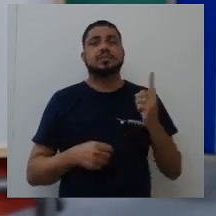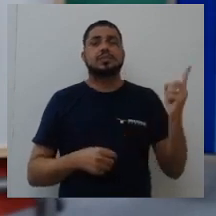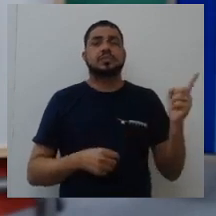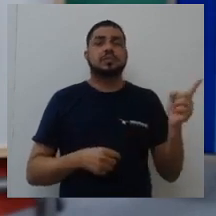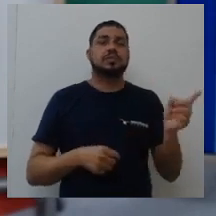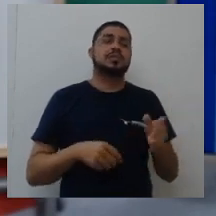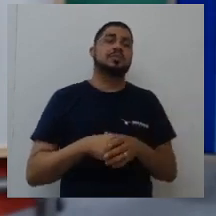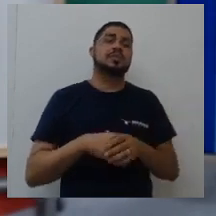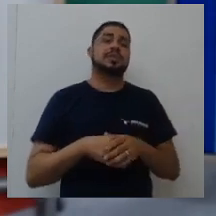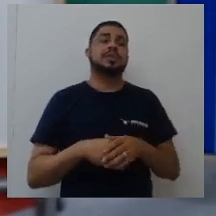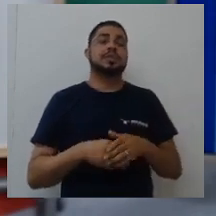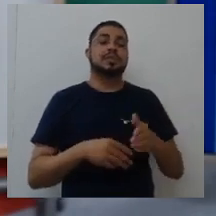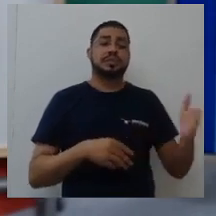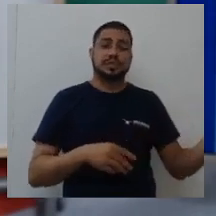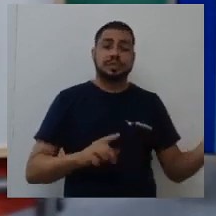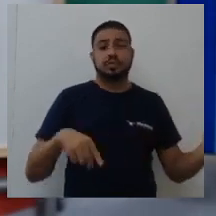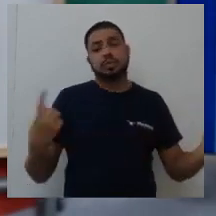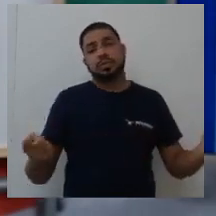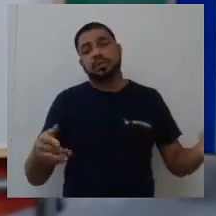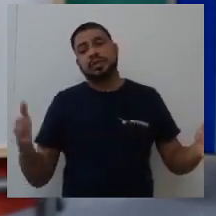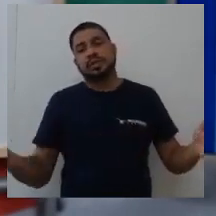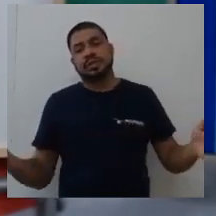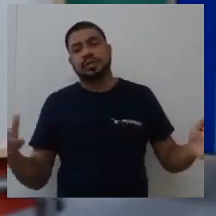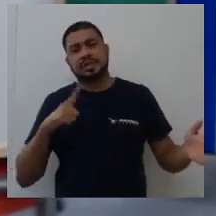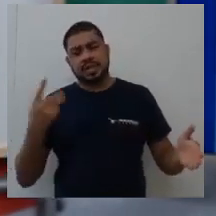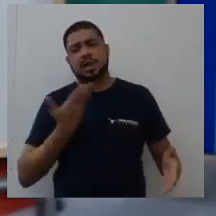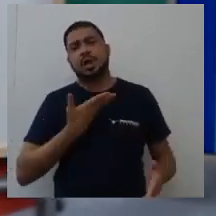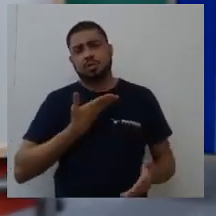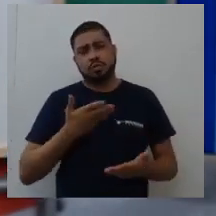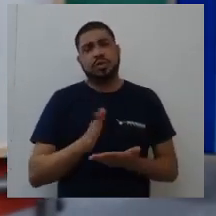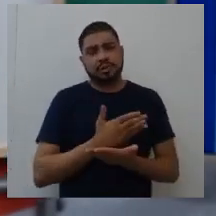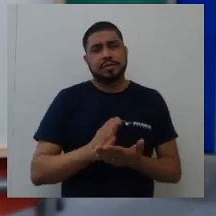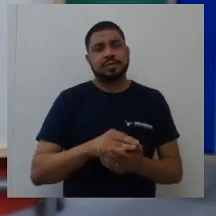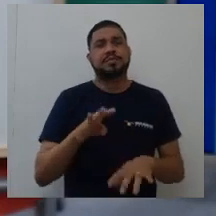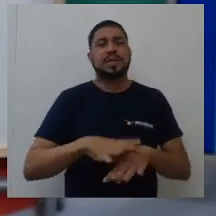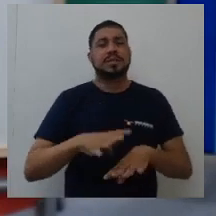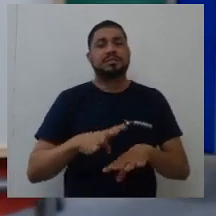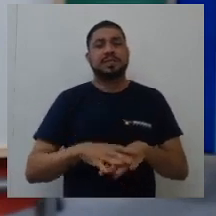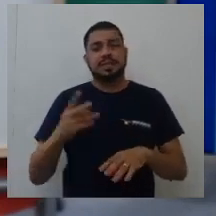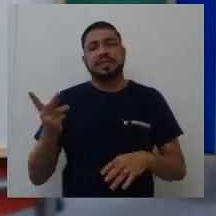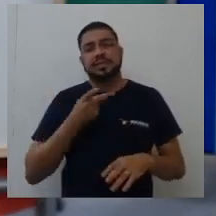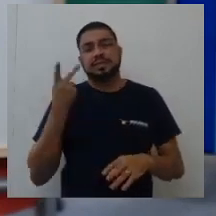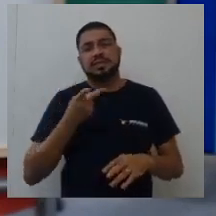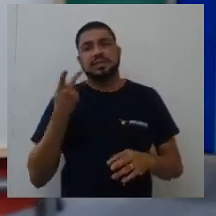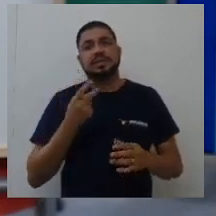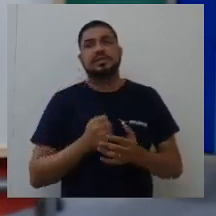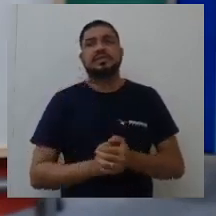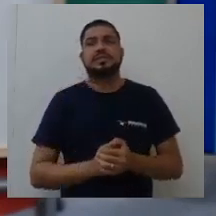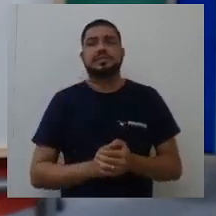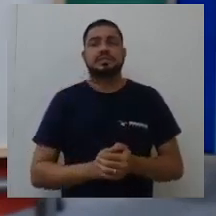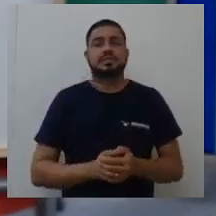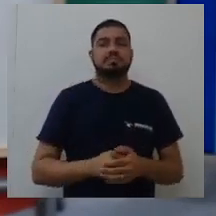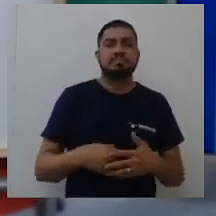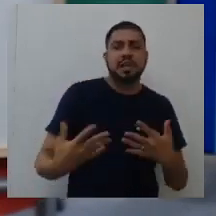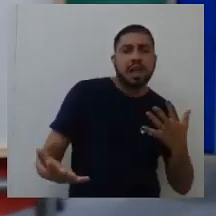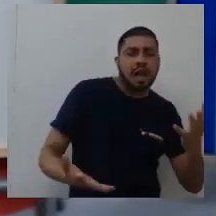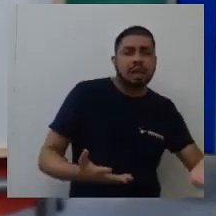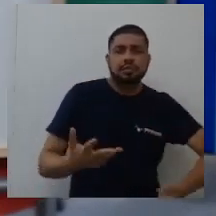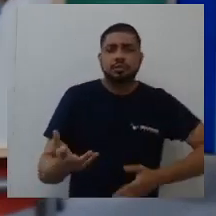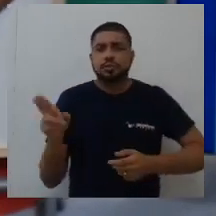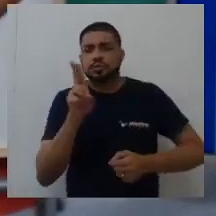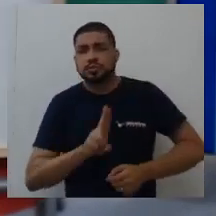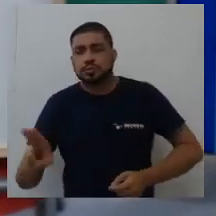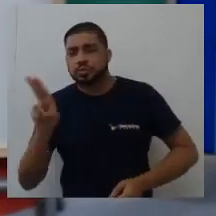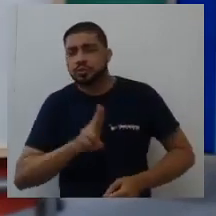e outro para a direita. Tem uns amigos meus de matemática que eles falam justamente assim, ó. Meu irmão,